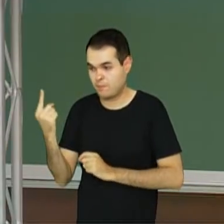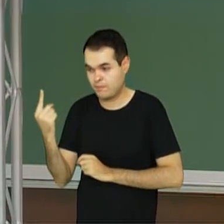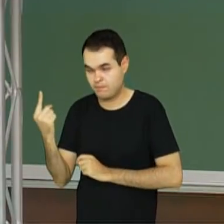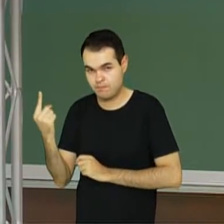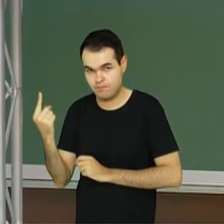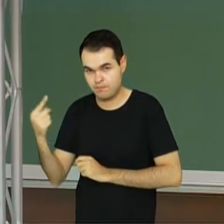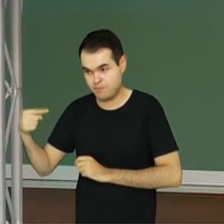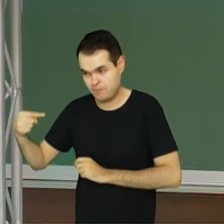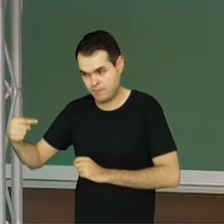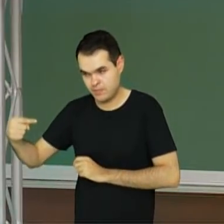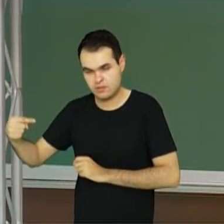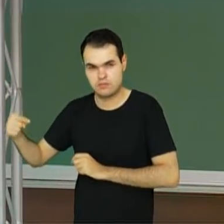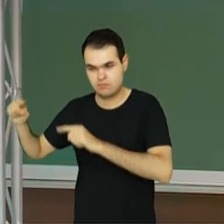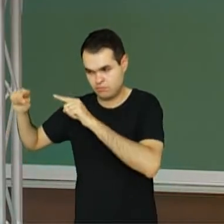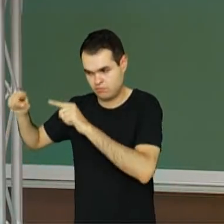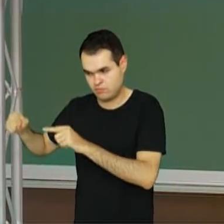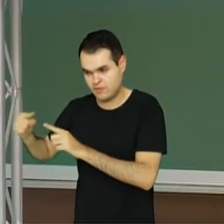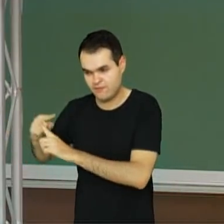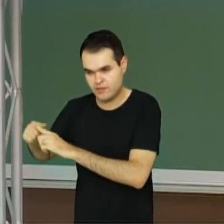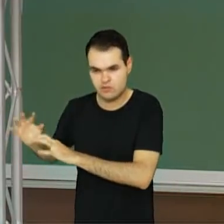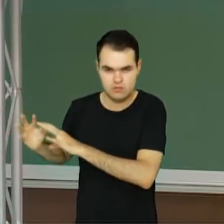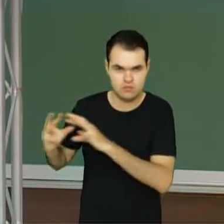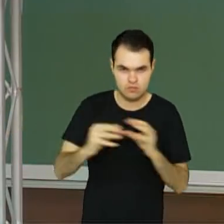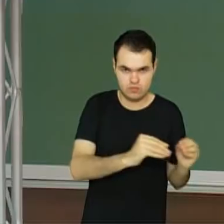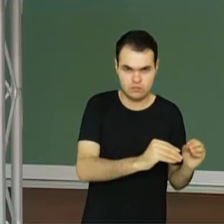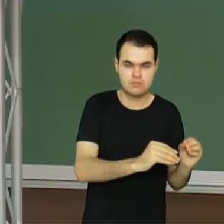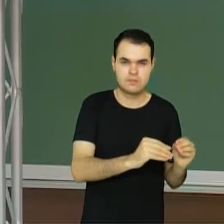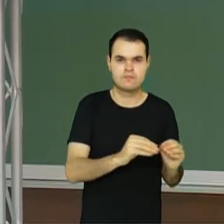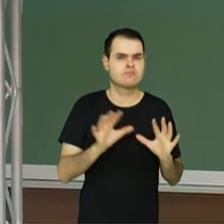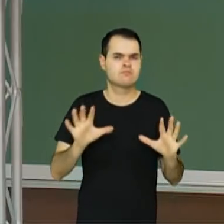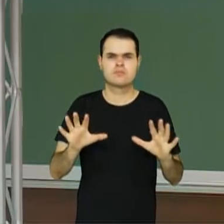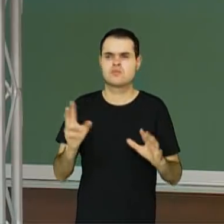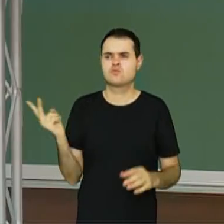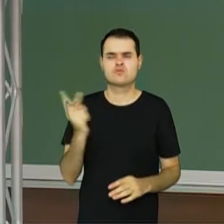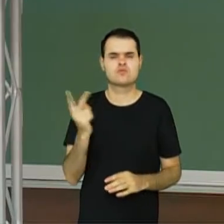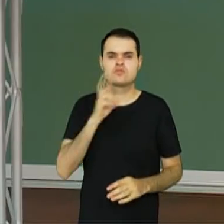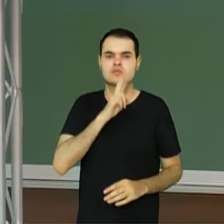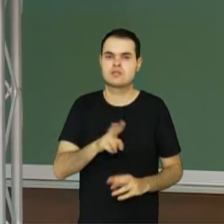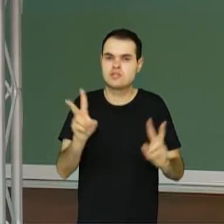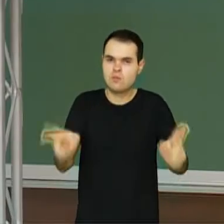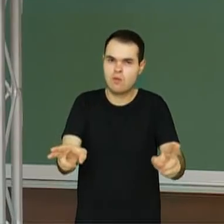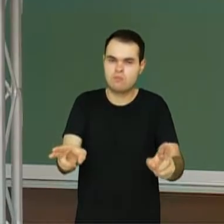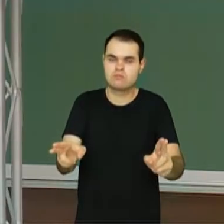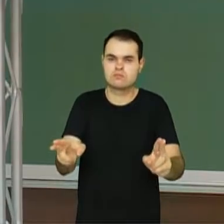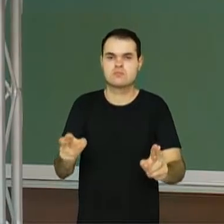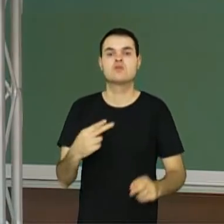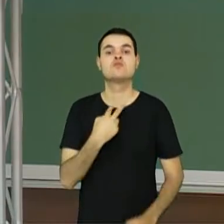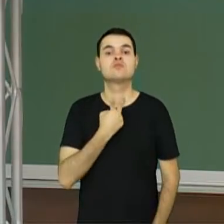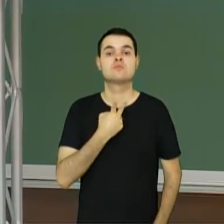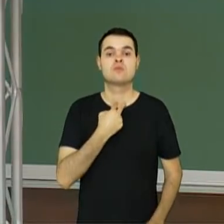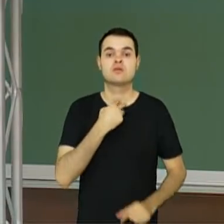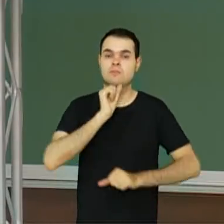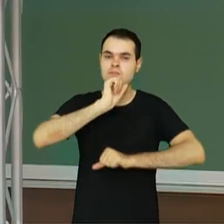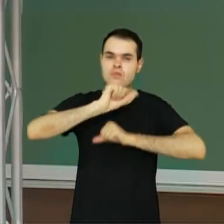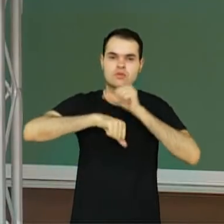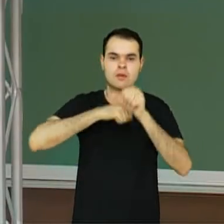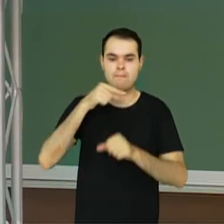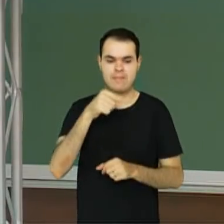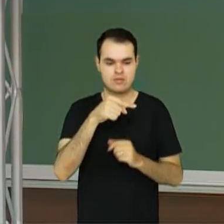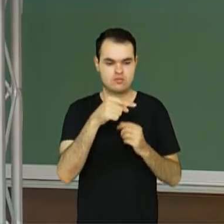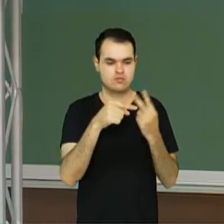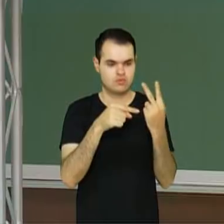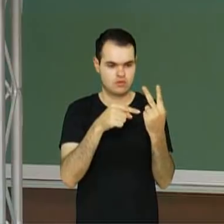1. Mas perceba que, fazendo do jeito que eu fiz no quadro ou fazendo desse jeito, o resultado tem que ser o mesmo. O que você não pode é pegar esse menos 2 que